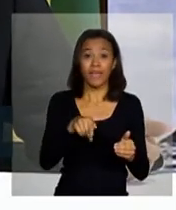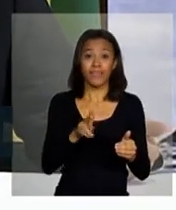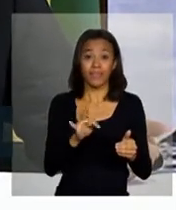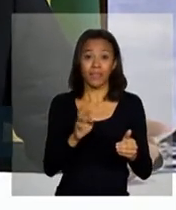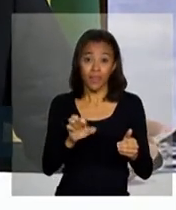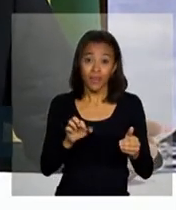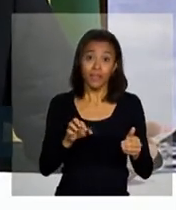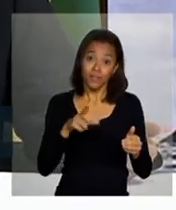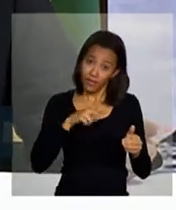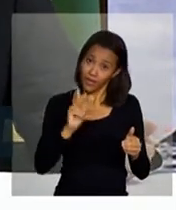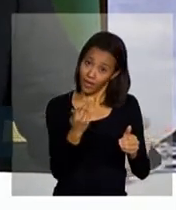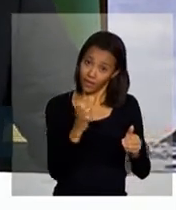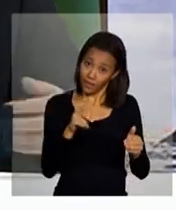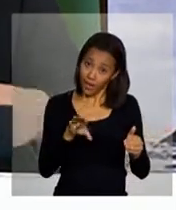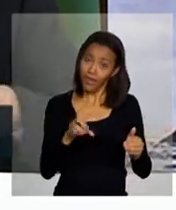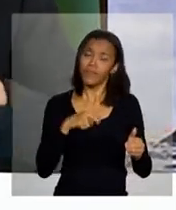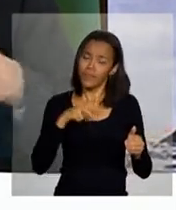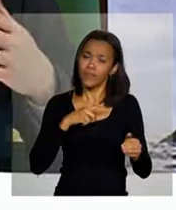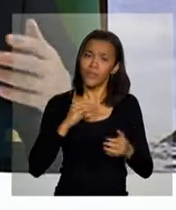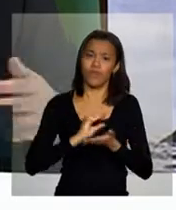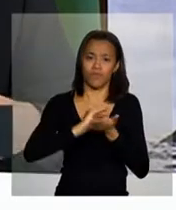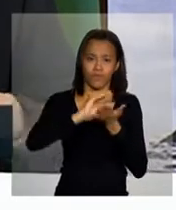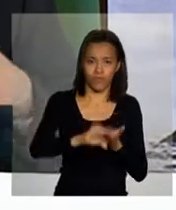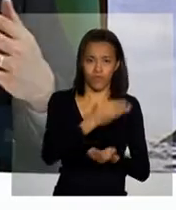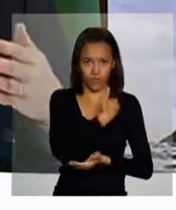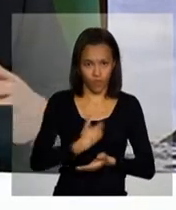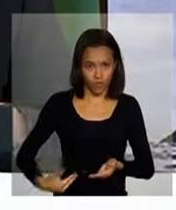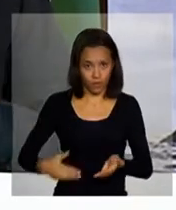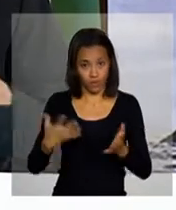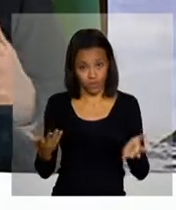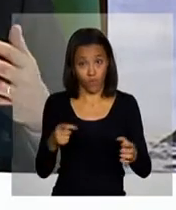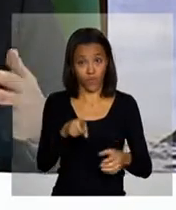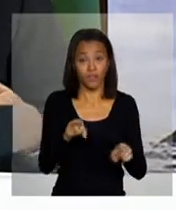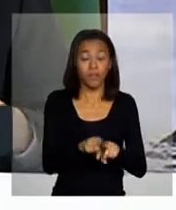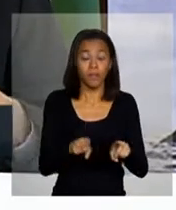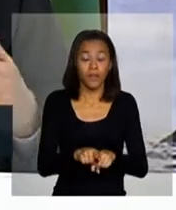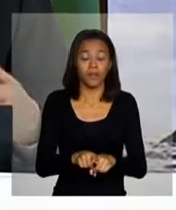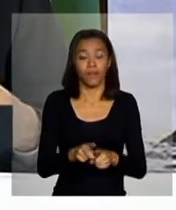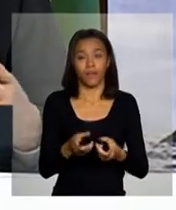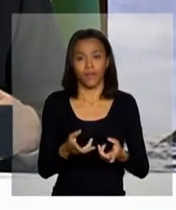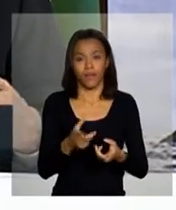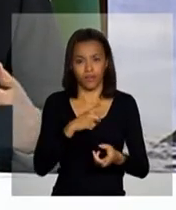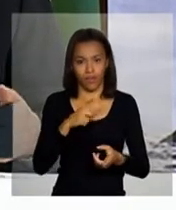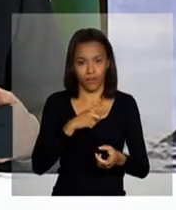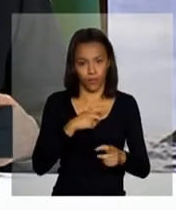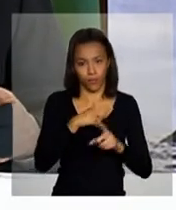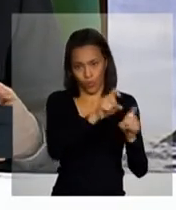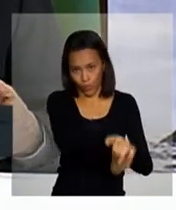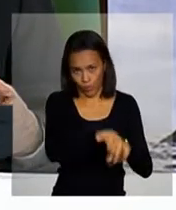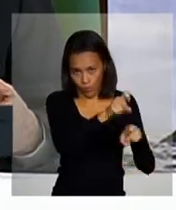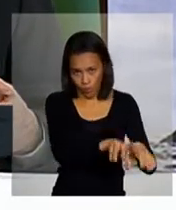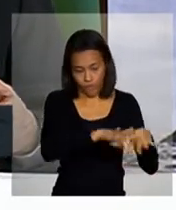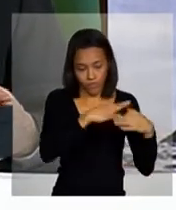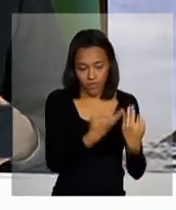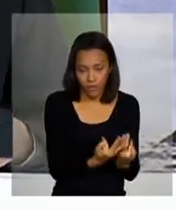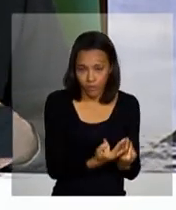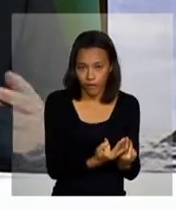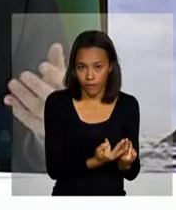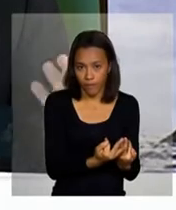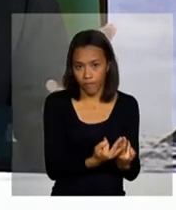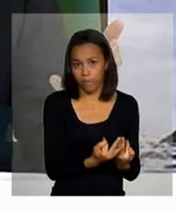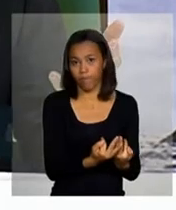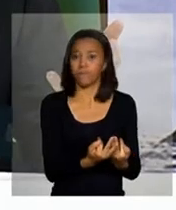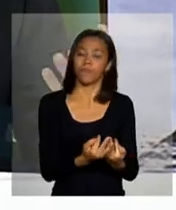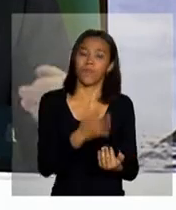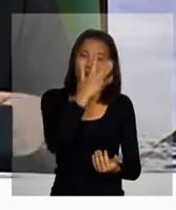governo. Então, você trazendo também a agricultura familiar, tanto